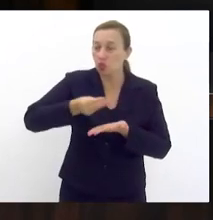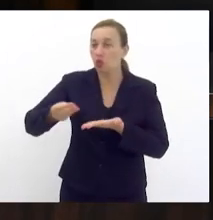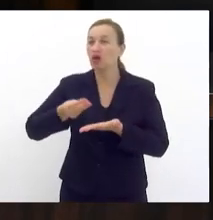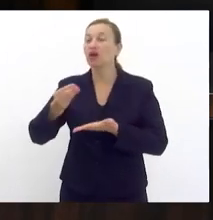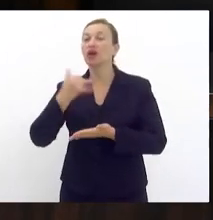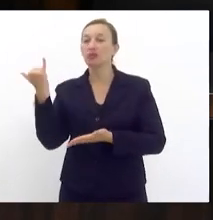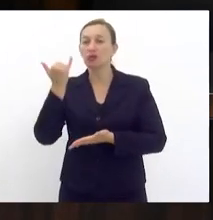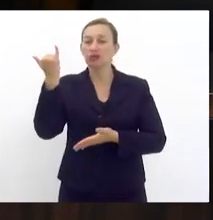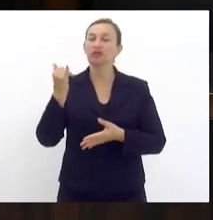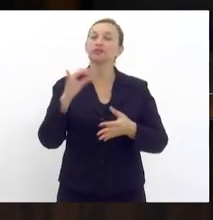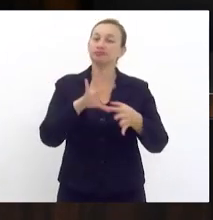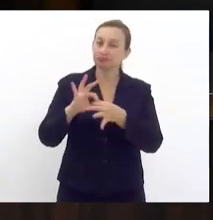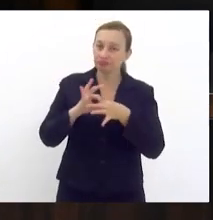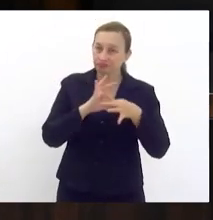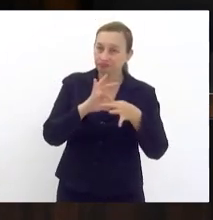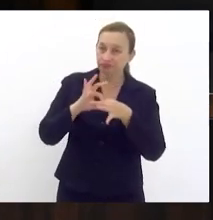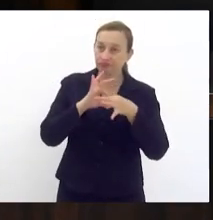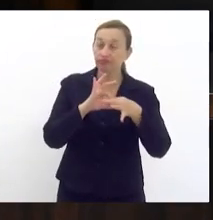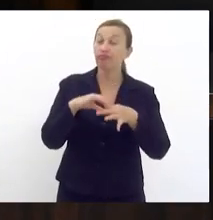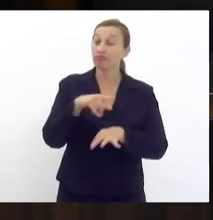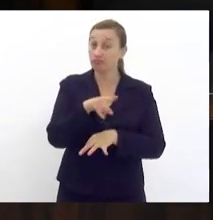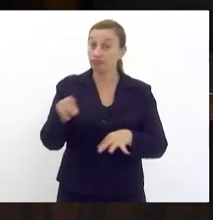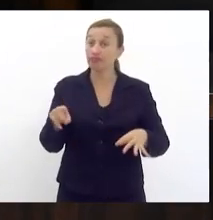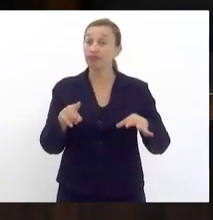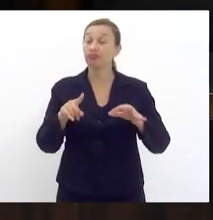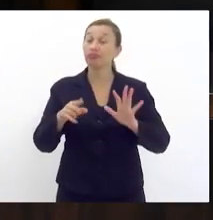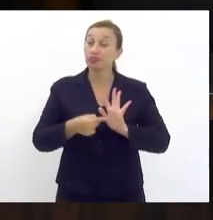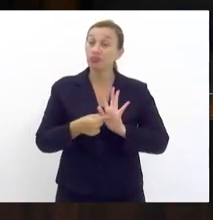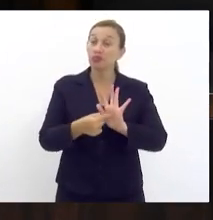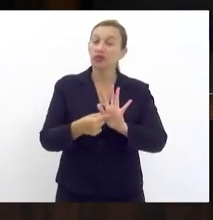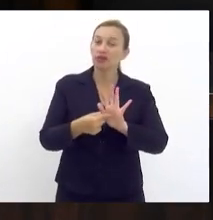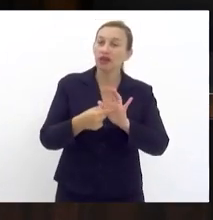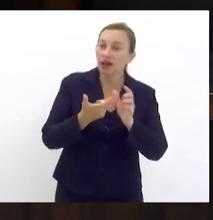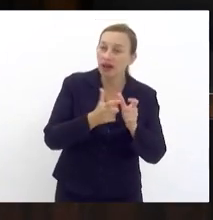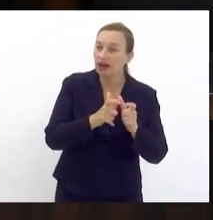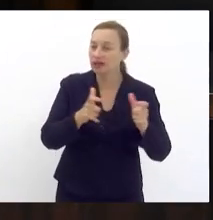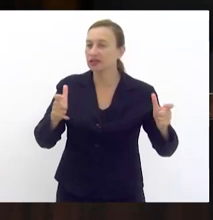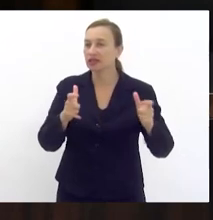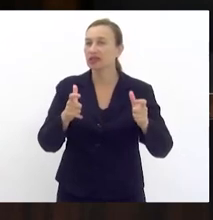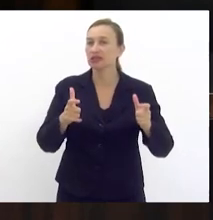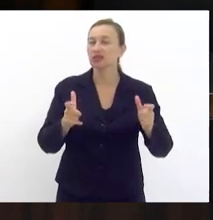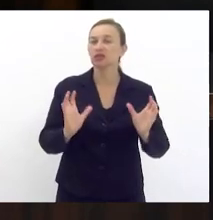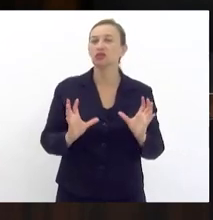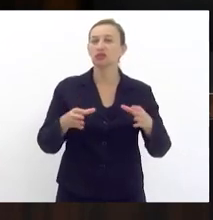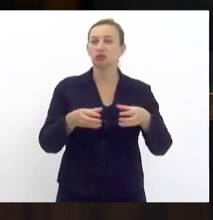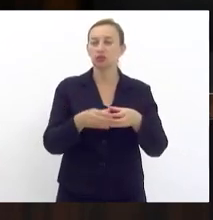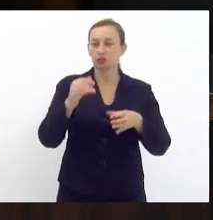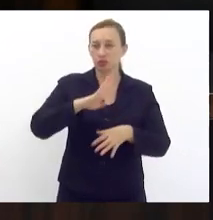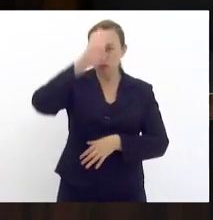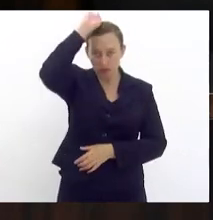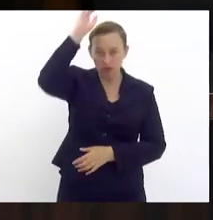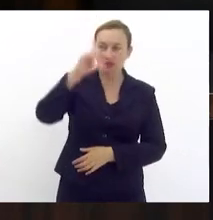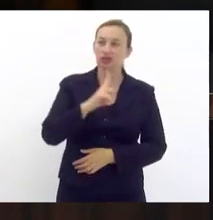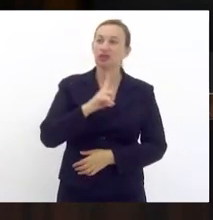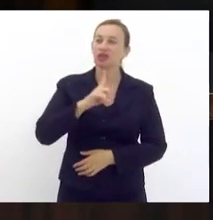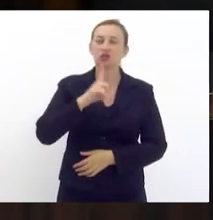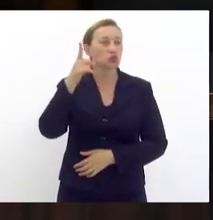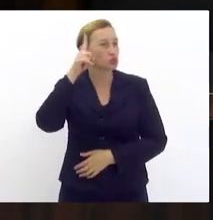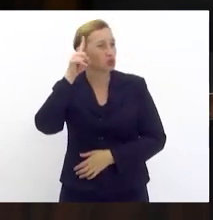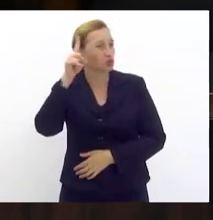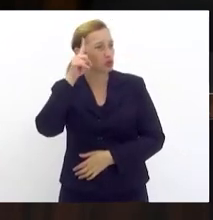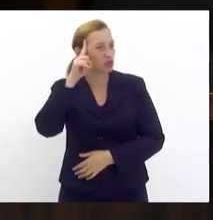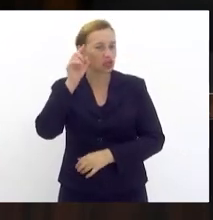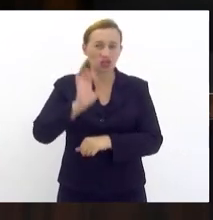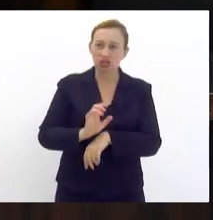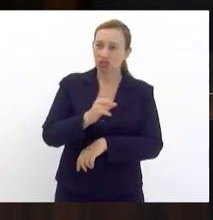vocês mostraram essa união e vocês mostraram a grandeza que essa corporação tem. Cada dia, o nosso Estado do Rio